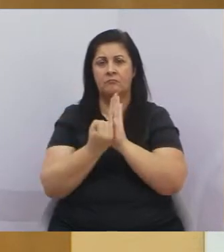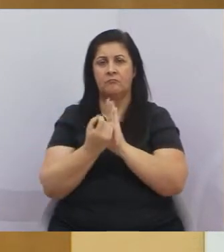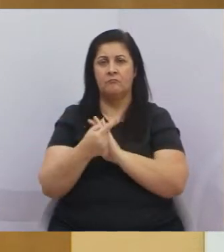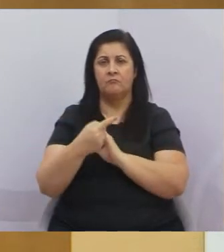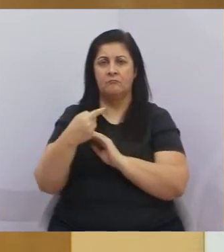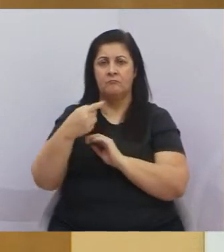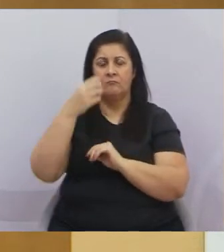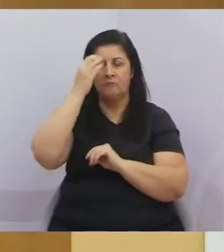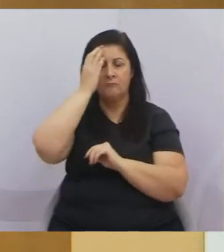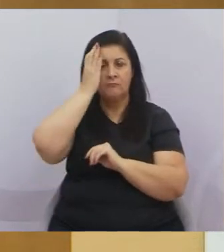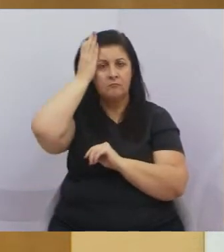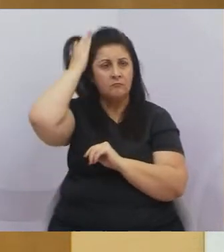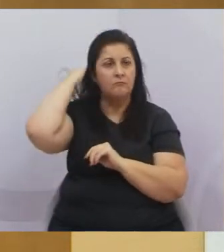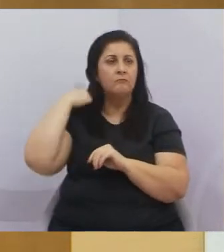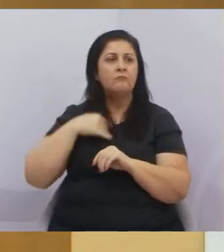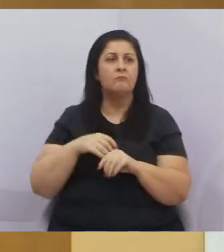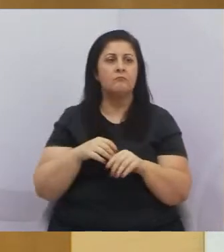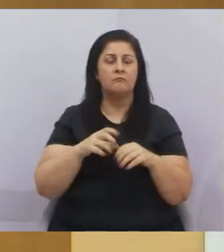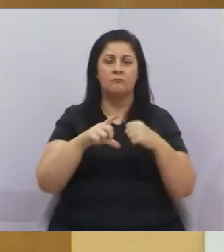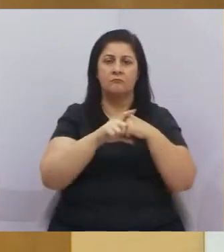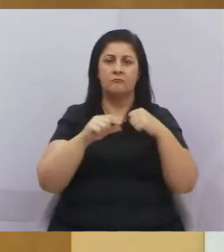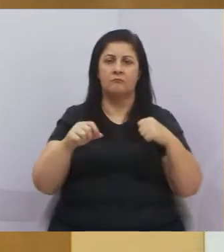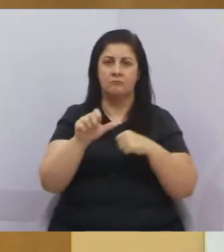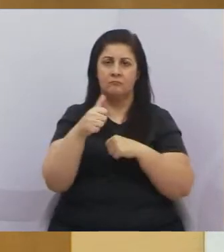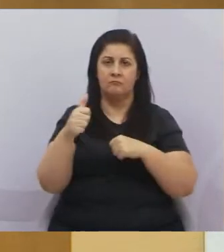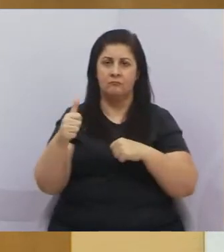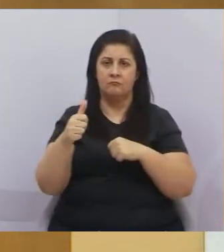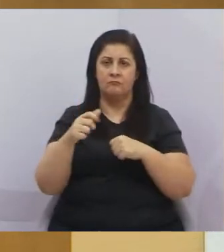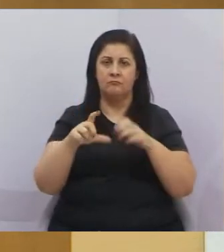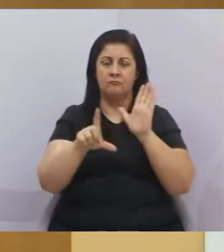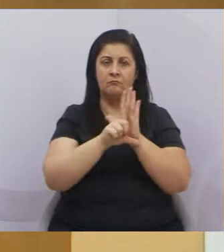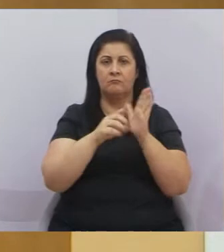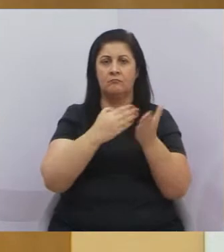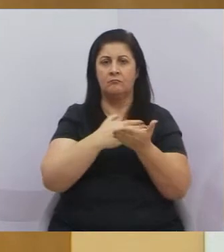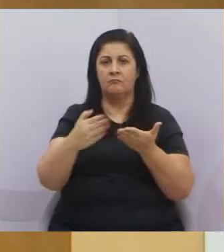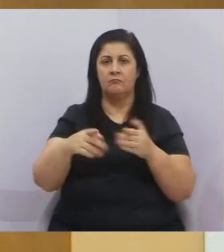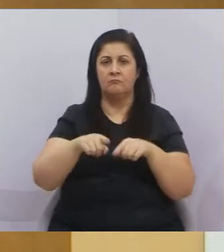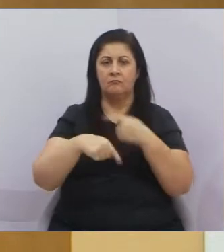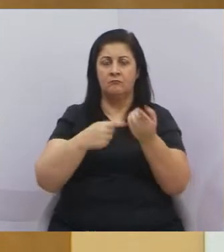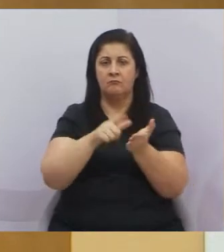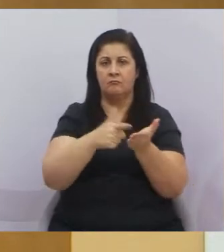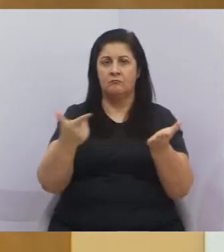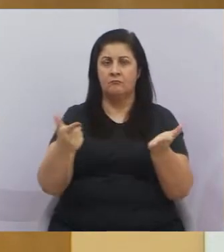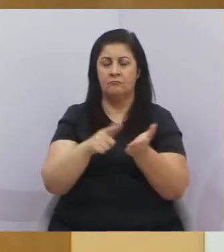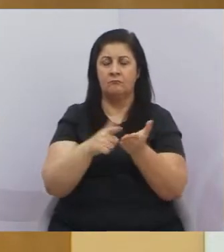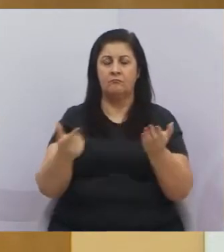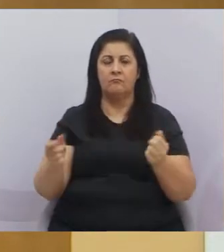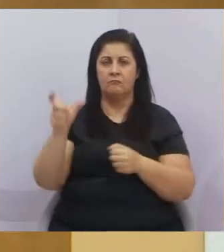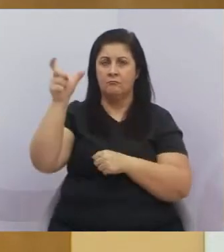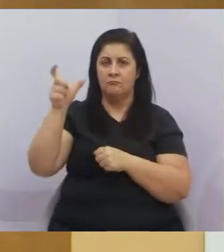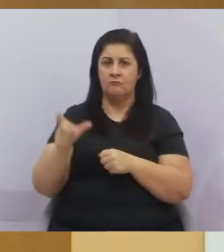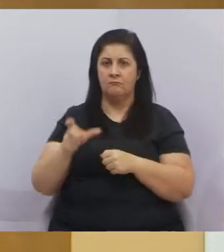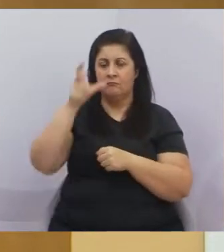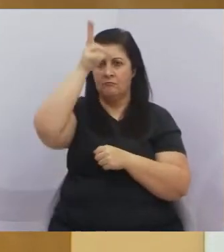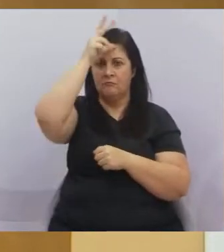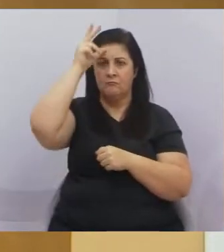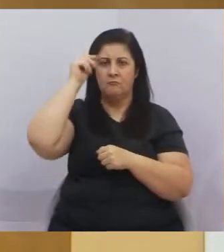Artigo 11. Esta lei entra em vigor na data de sua publicação. Prefeito Isaías José de